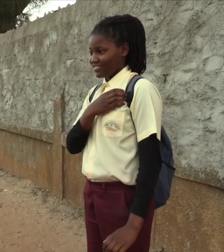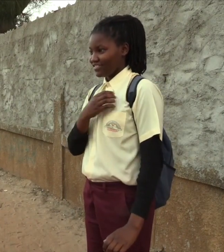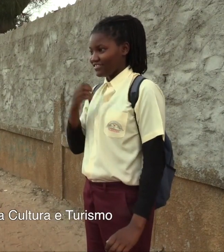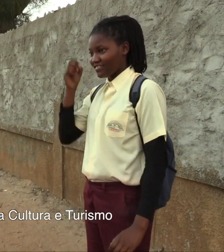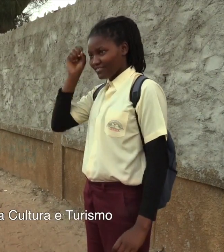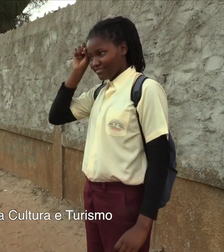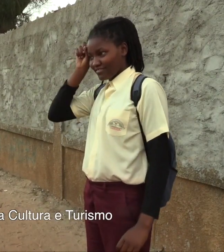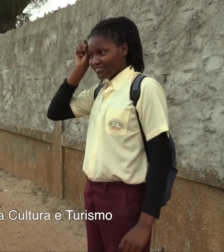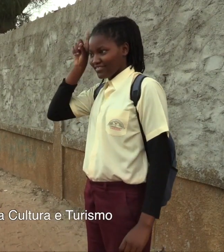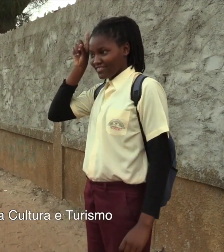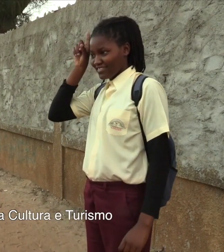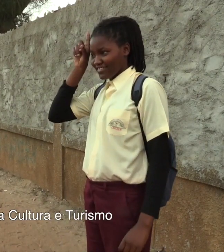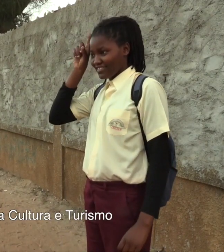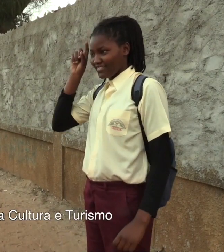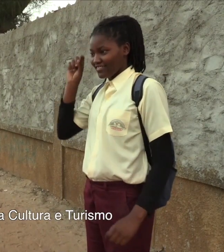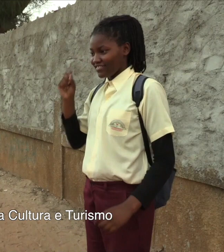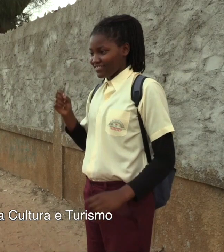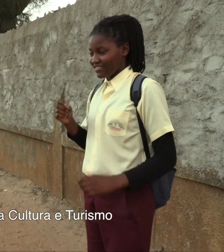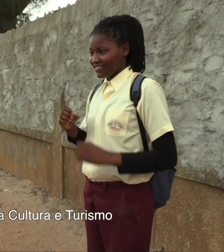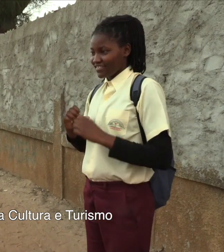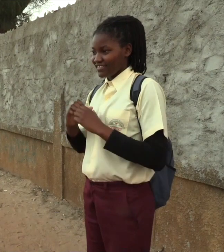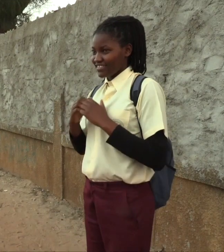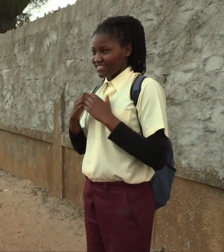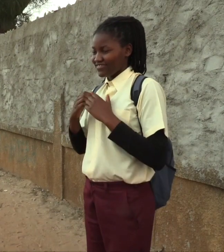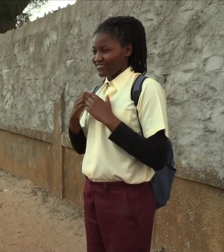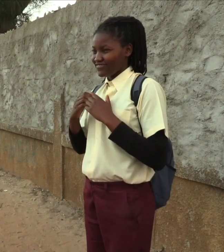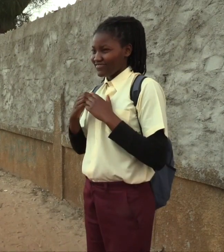Ministério da Cultura e Turismo